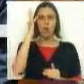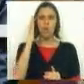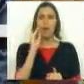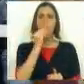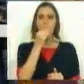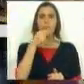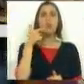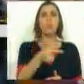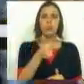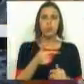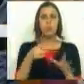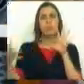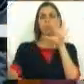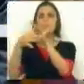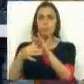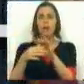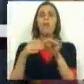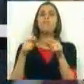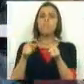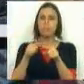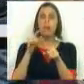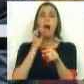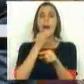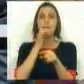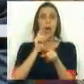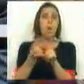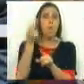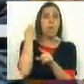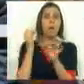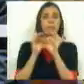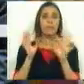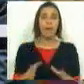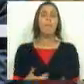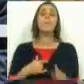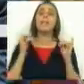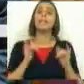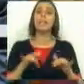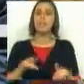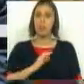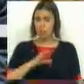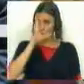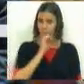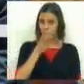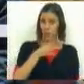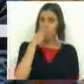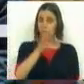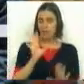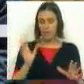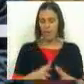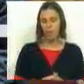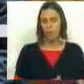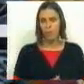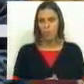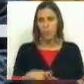por turma e sintonizarem-se com a frequência que utilizavam há um ano atrás. Termino, Sr. Ministro, dizendo-lhe o